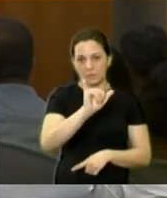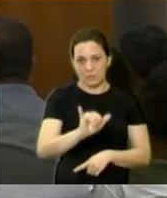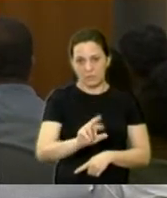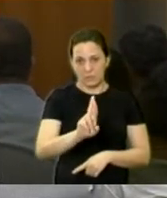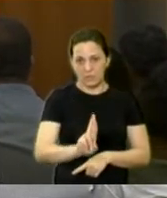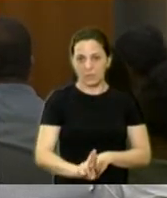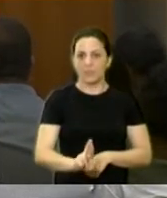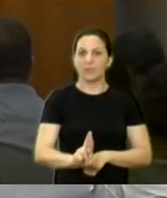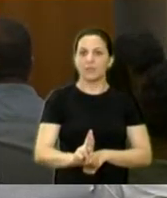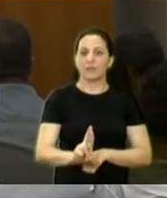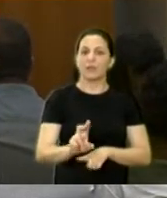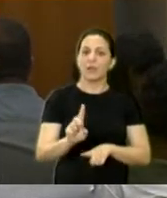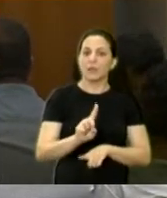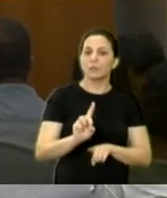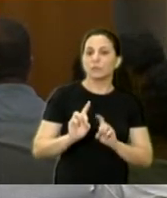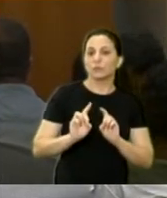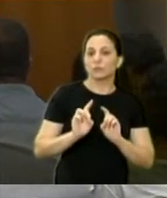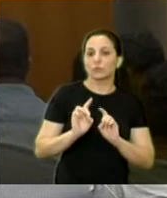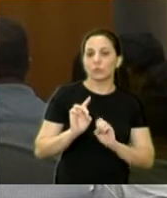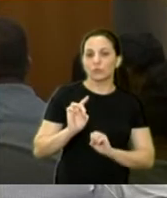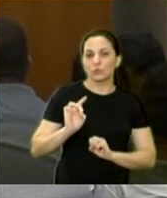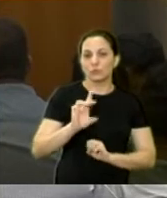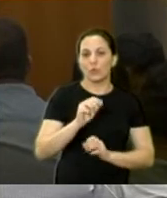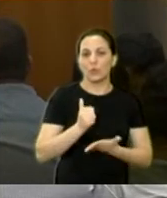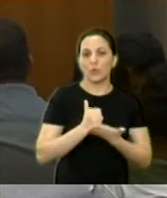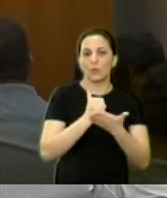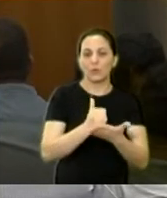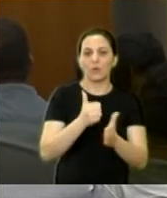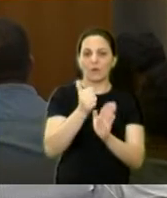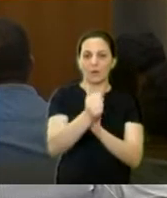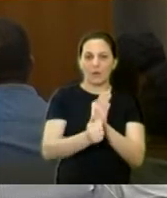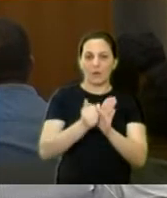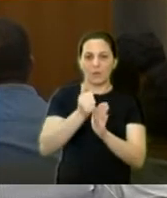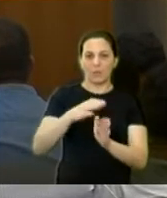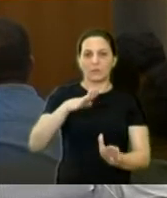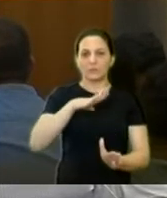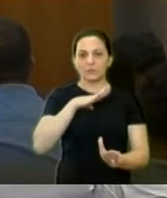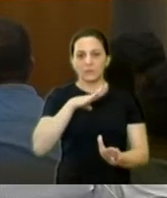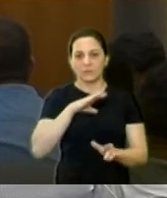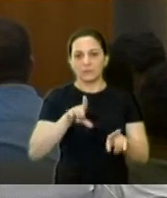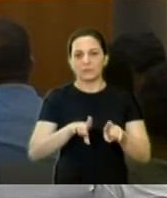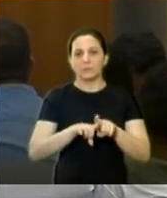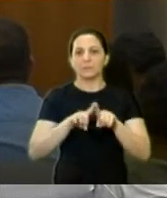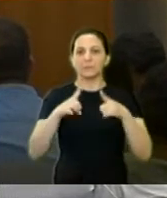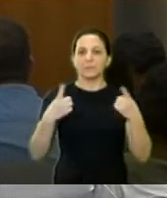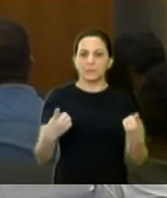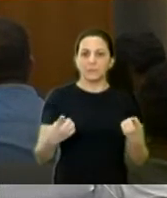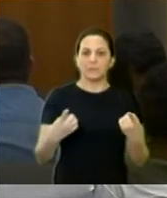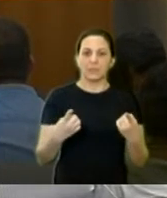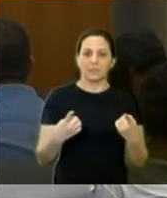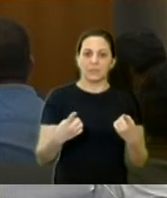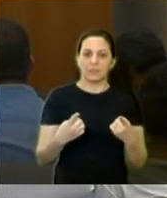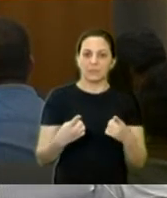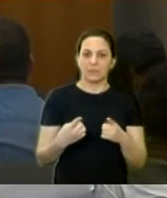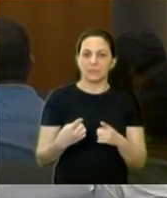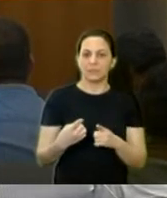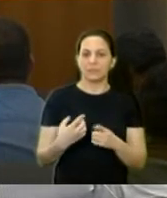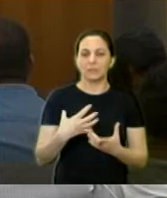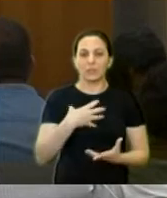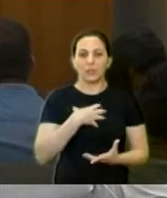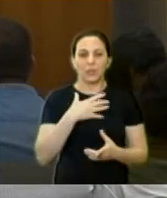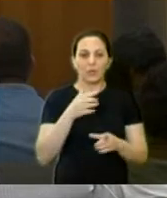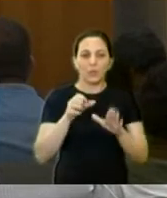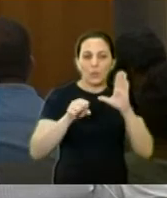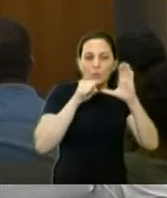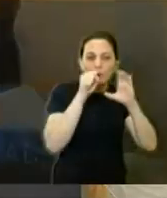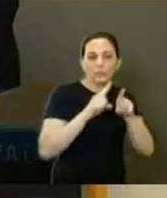só contribuiu muito com o nosso município, com a cidade de Araraquara, como propriamente dito já através do filme, do